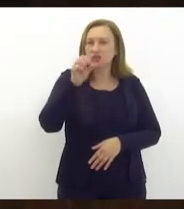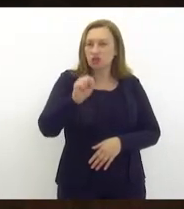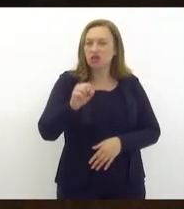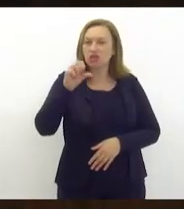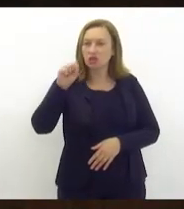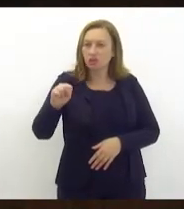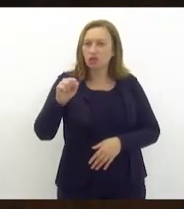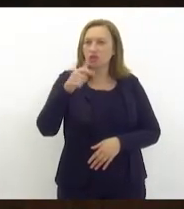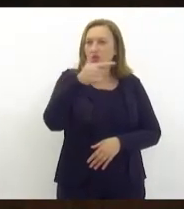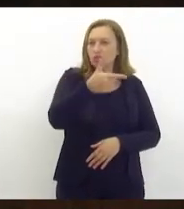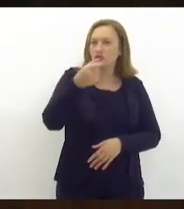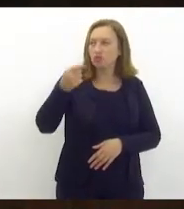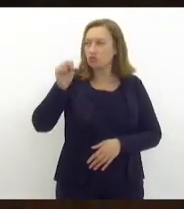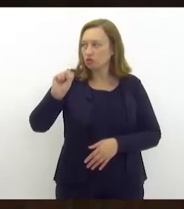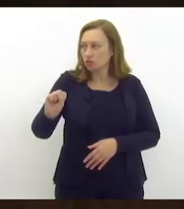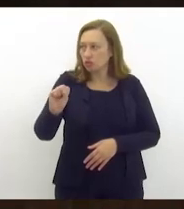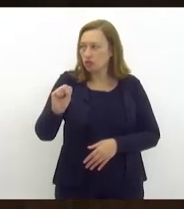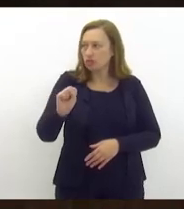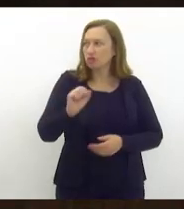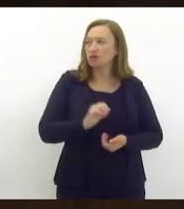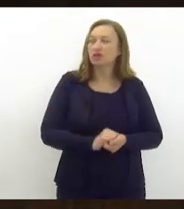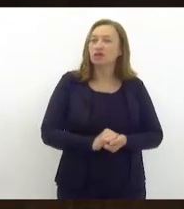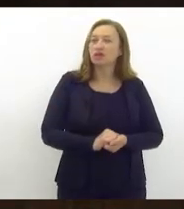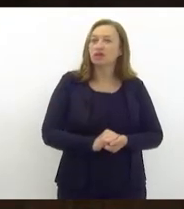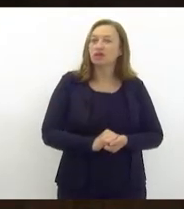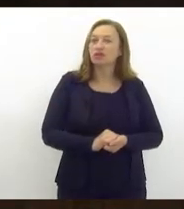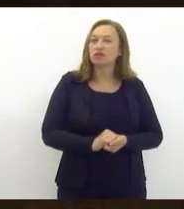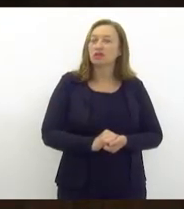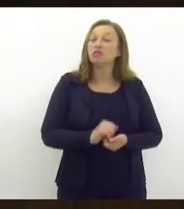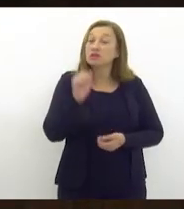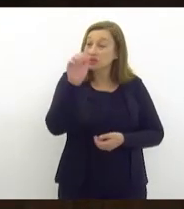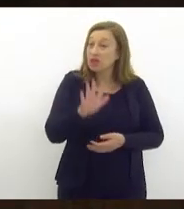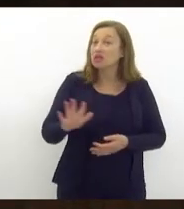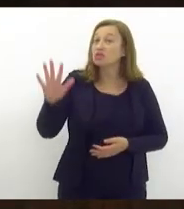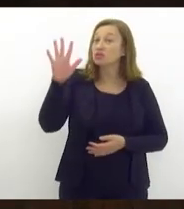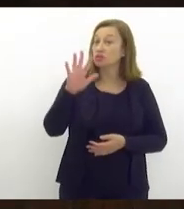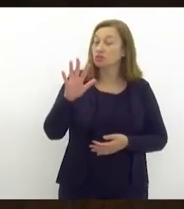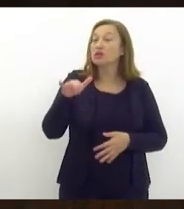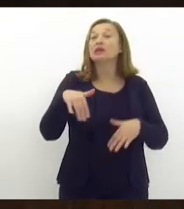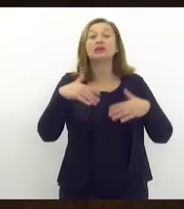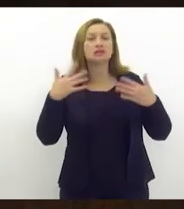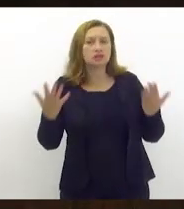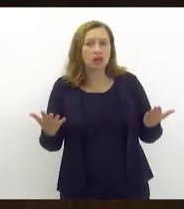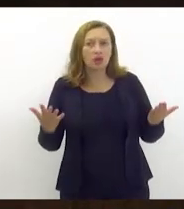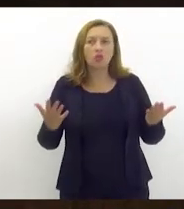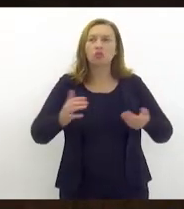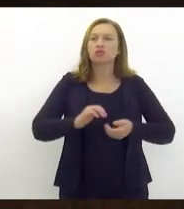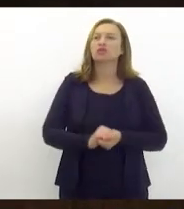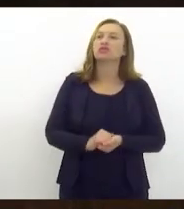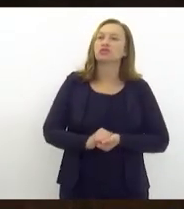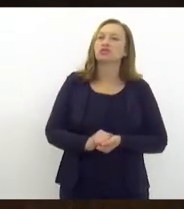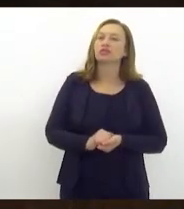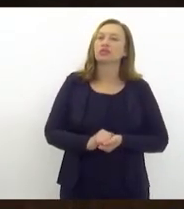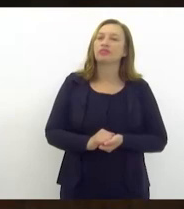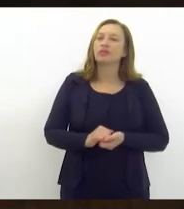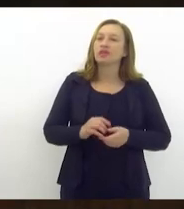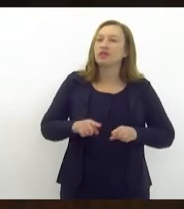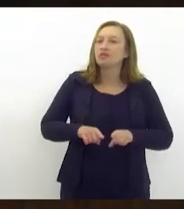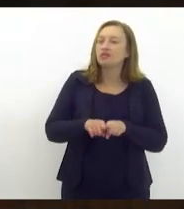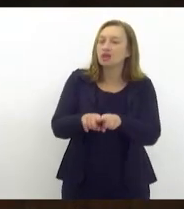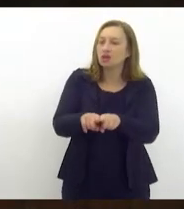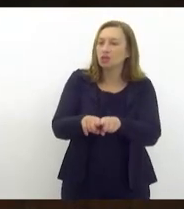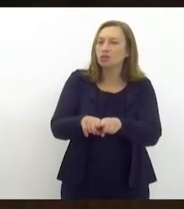11.788, de 2008, que possui caráter nacional. Então, ele vai de encontro